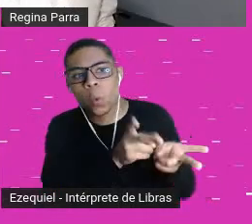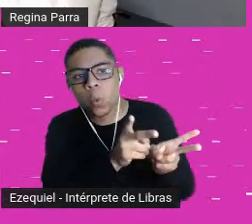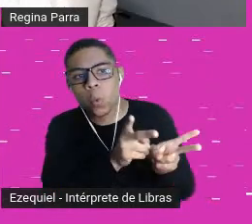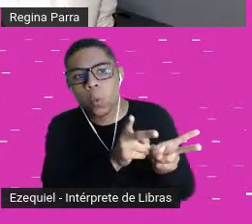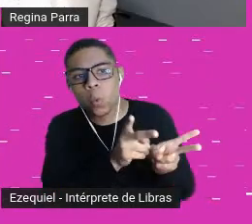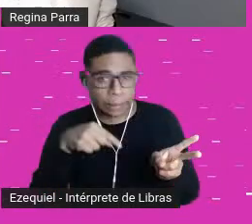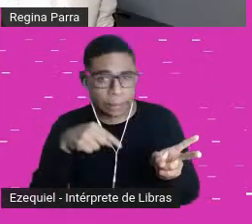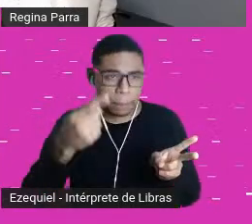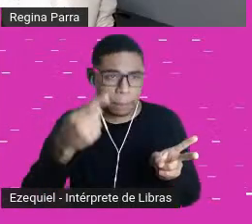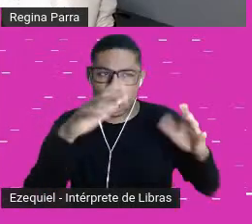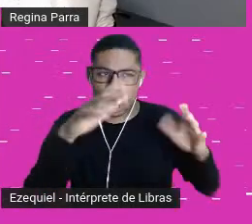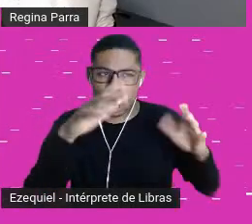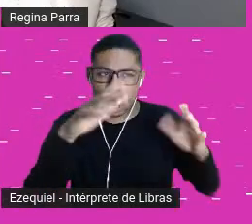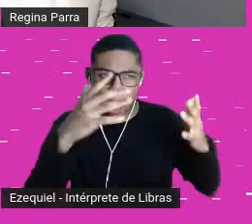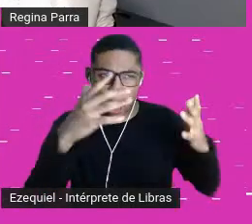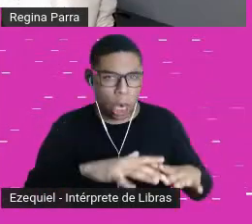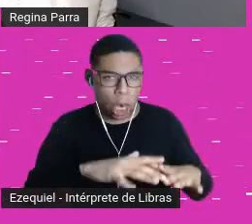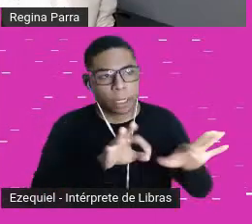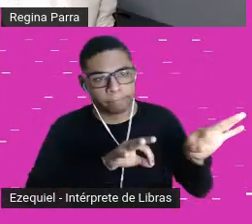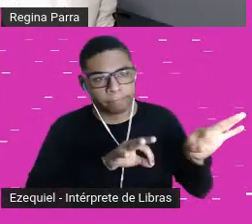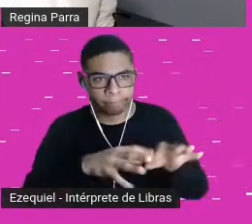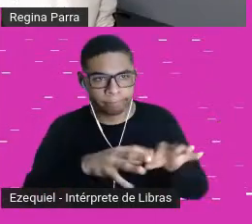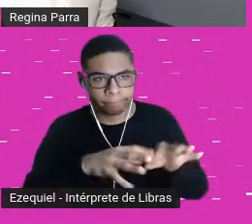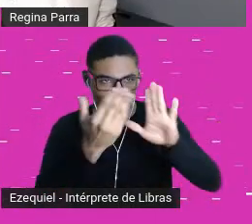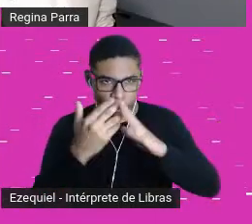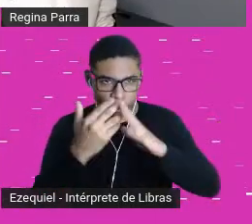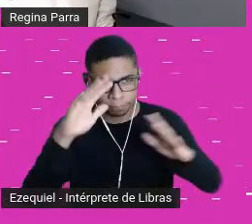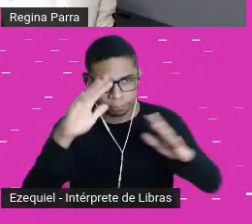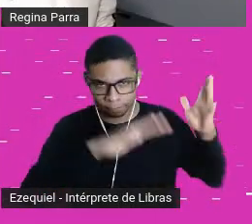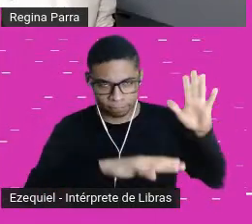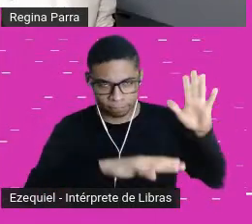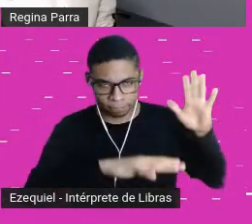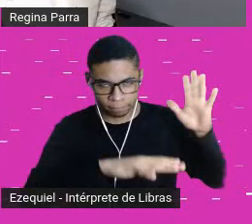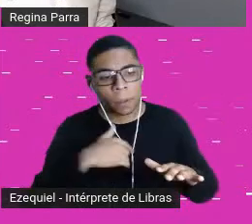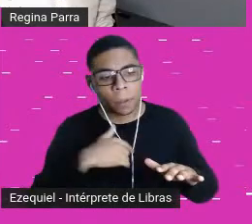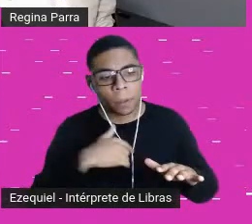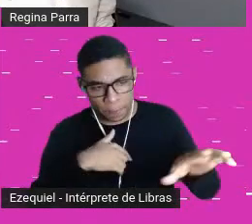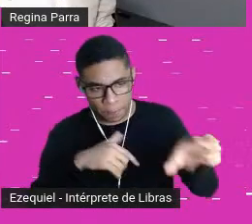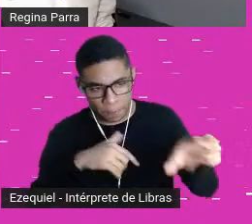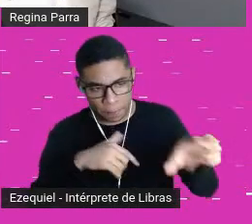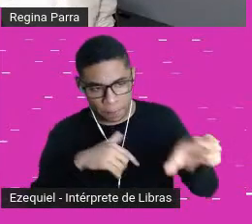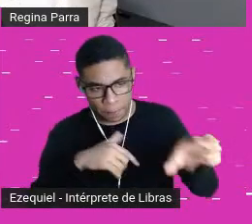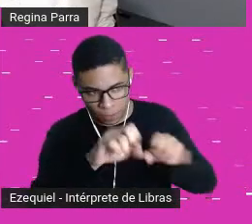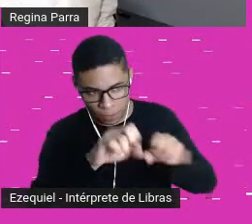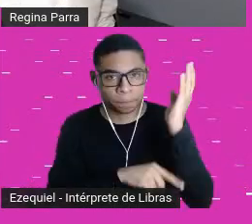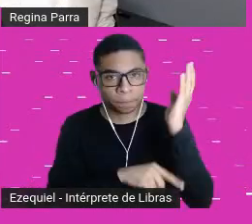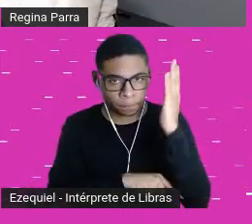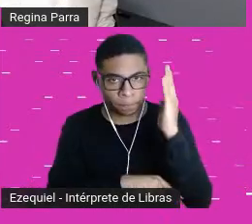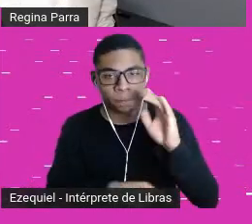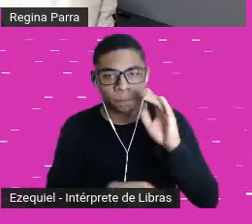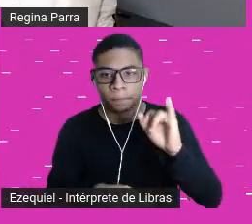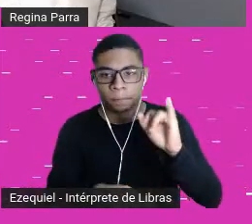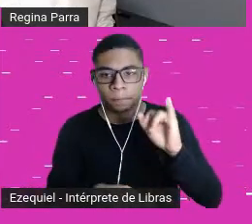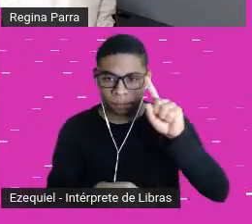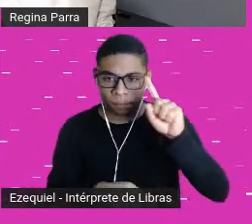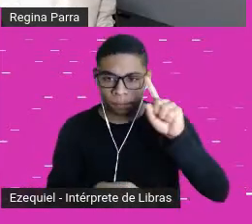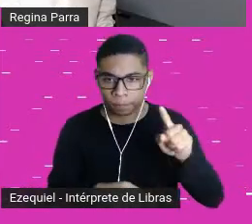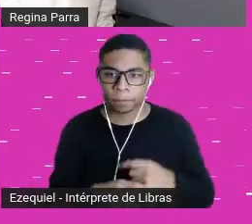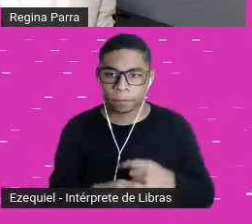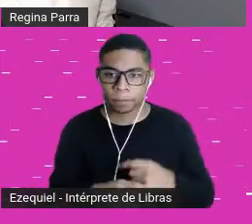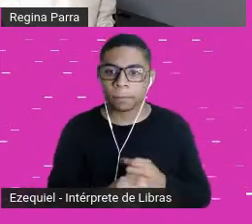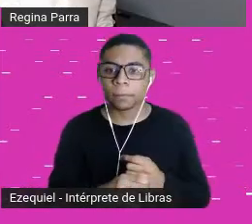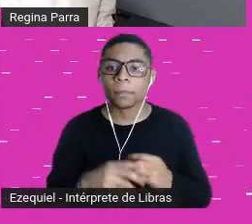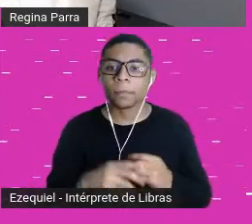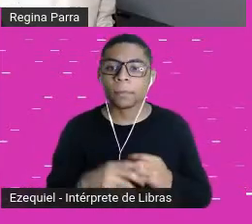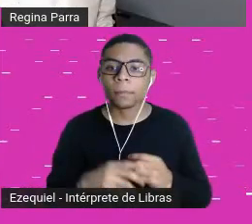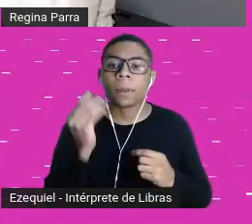cenário, e eu resgatei essas tábuas para criar o